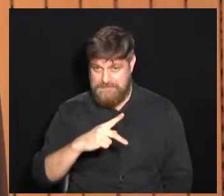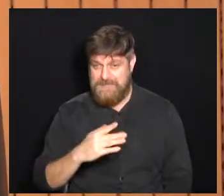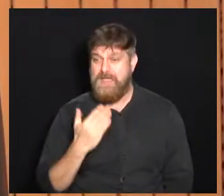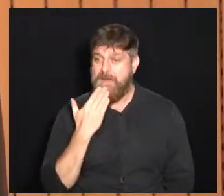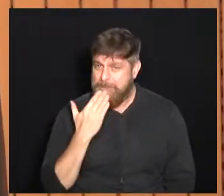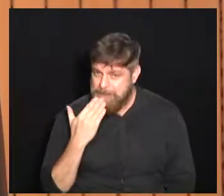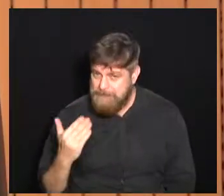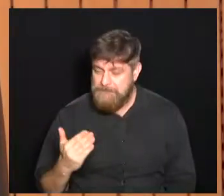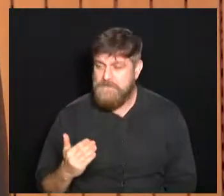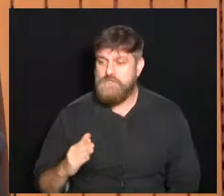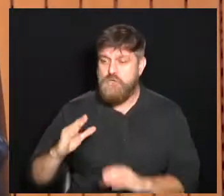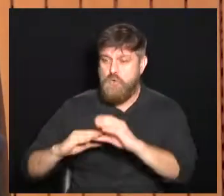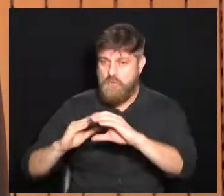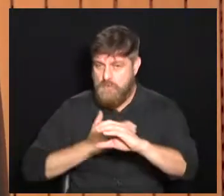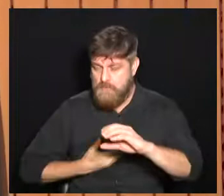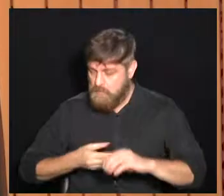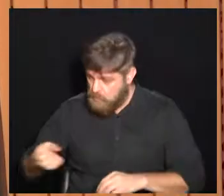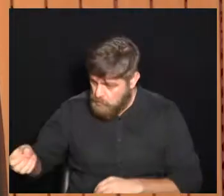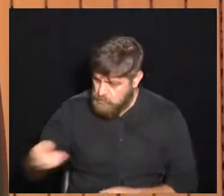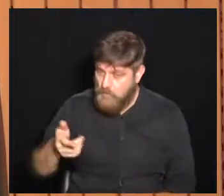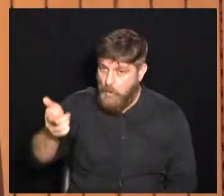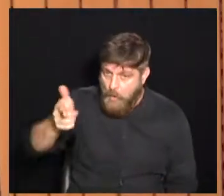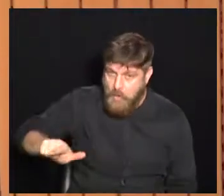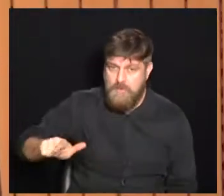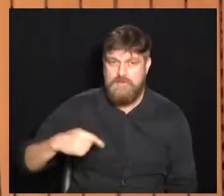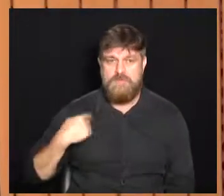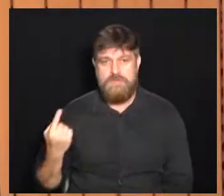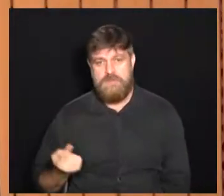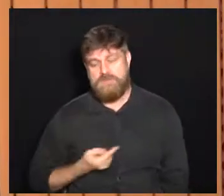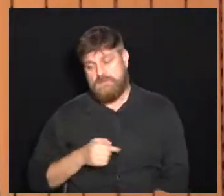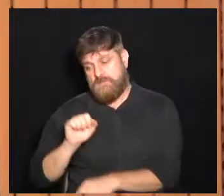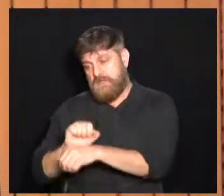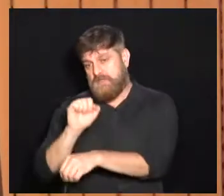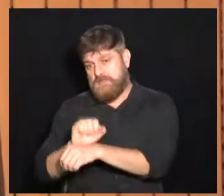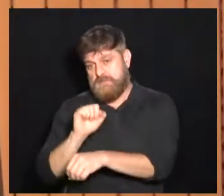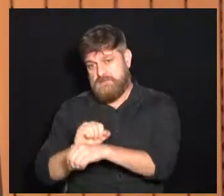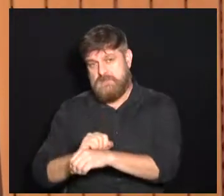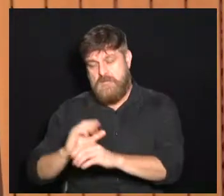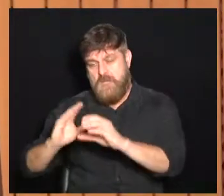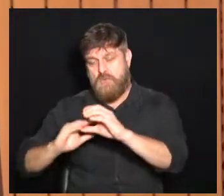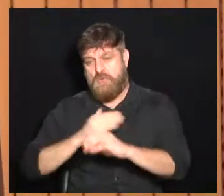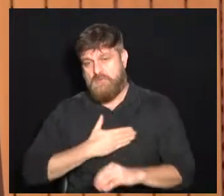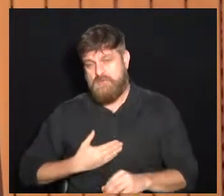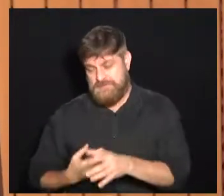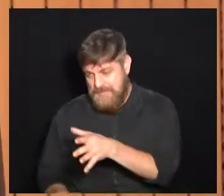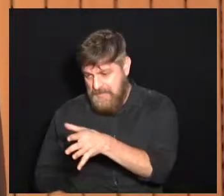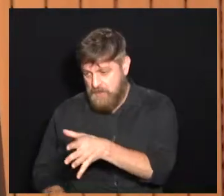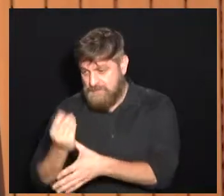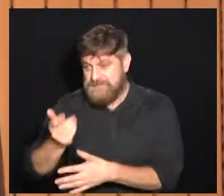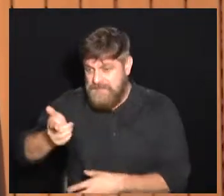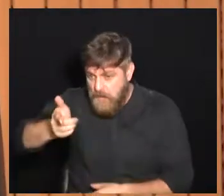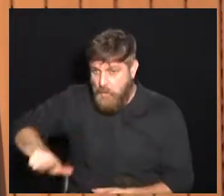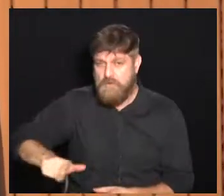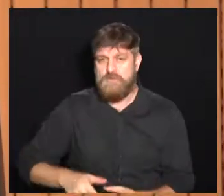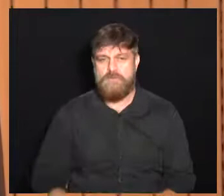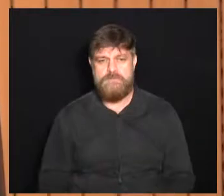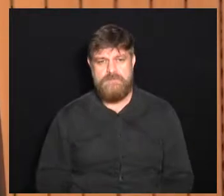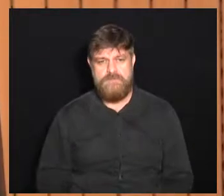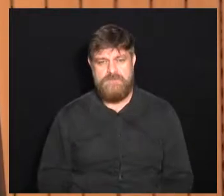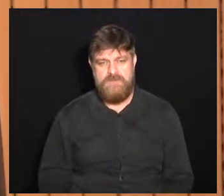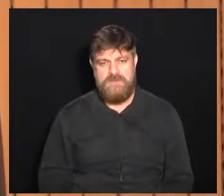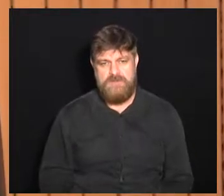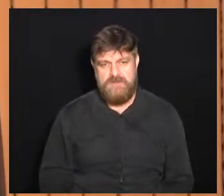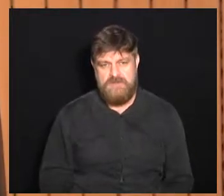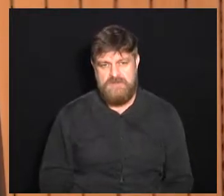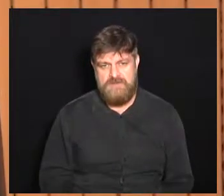solicitou novo concurso. E aí nos resta aguardar por esse concurso acontecer. Certo?